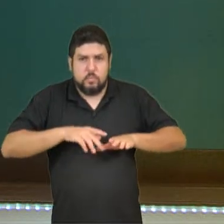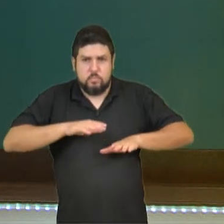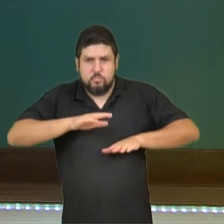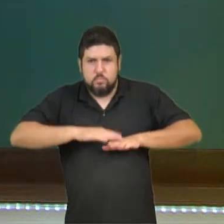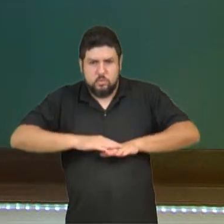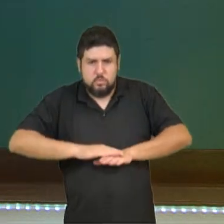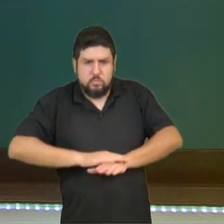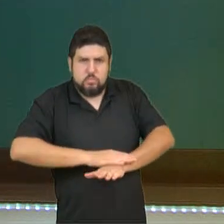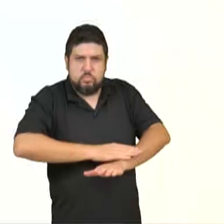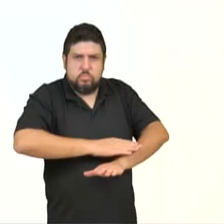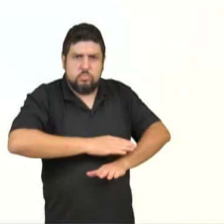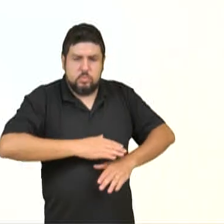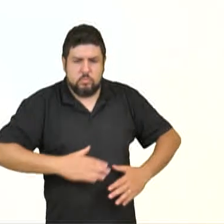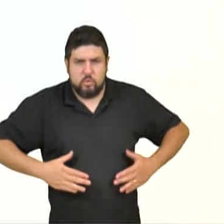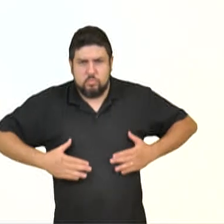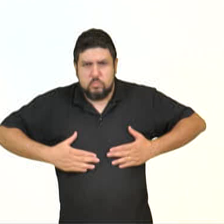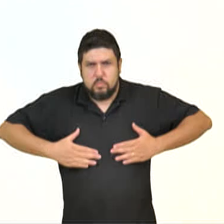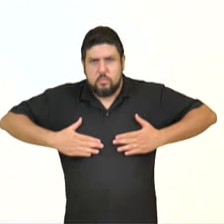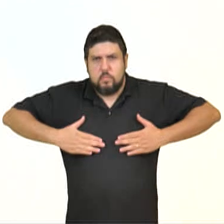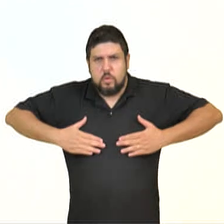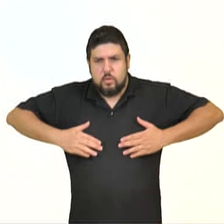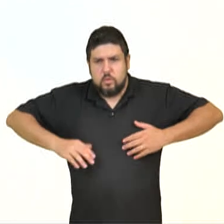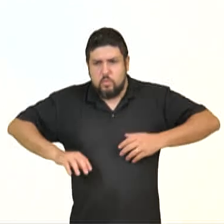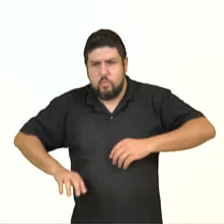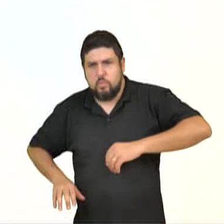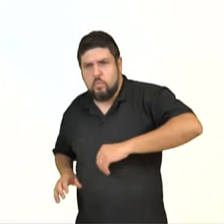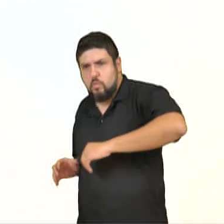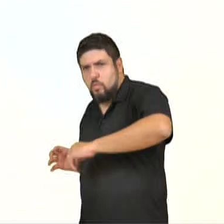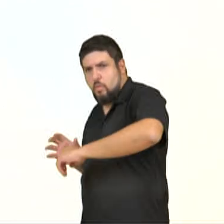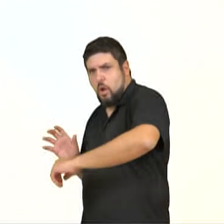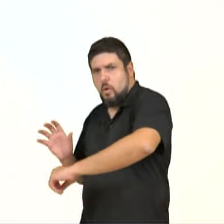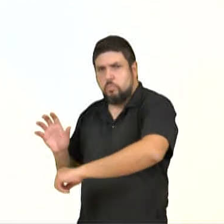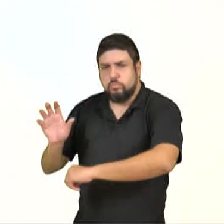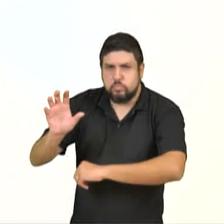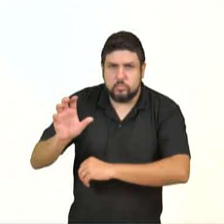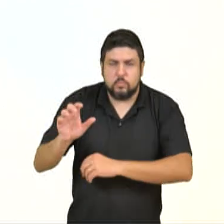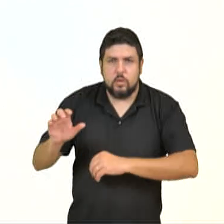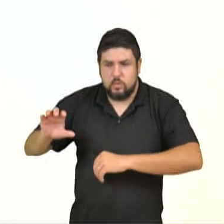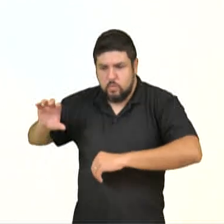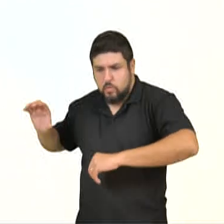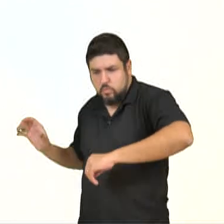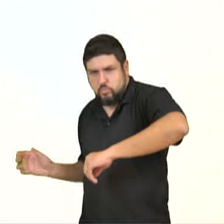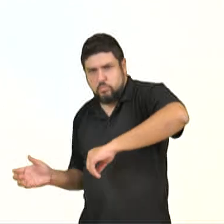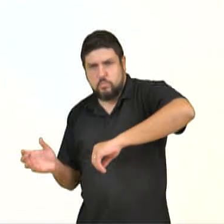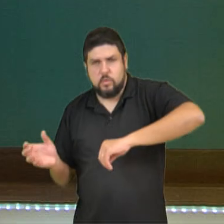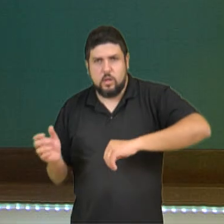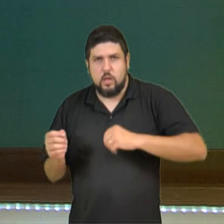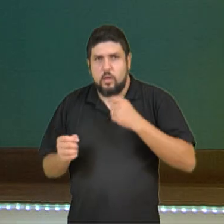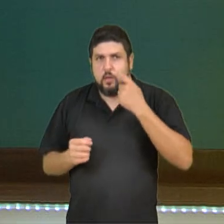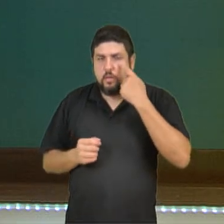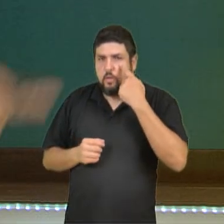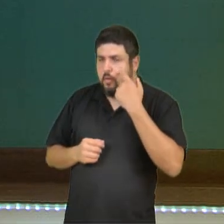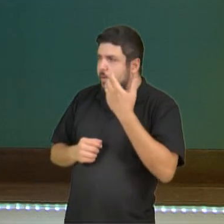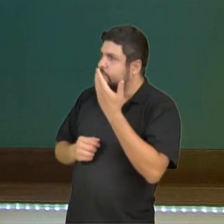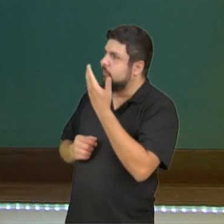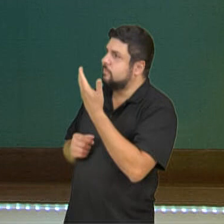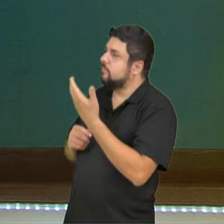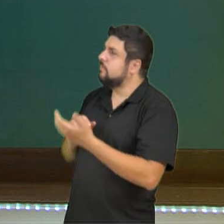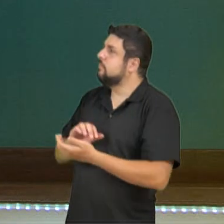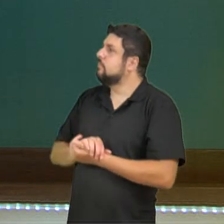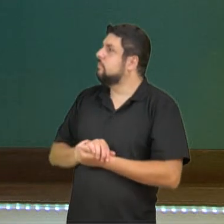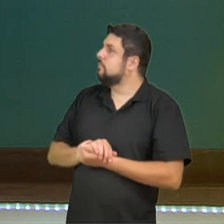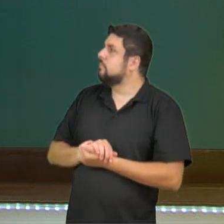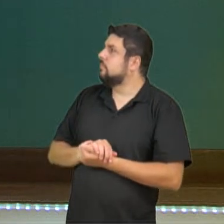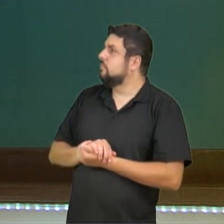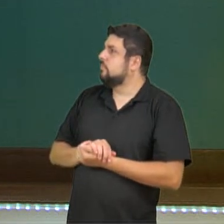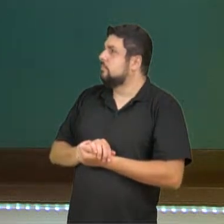até chegar na bola, onde a força é aplicada. Então aqui está uma imagem, então essa transferência de força até chegar no